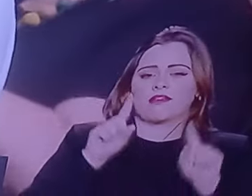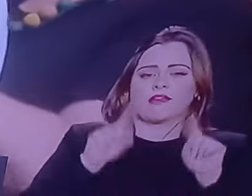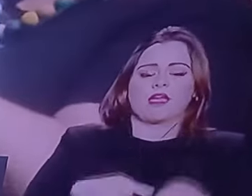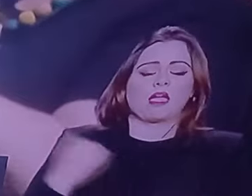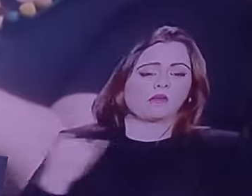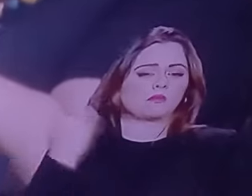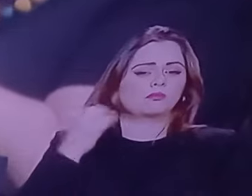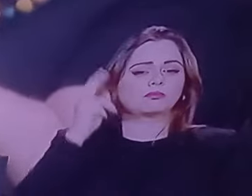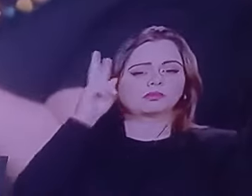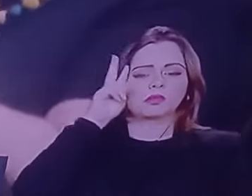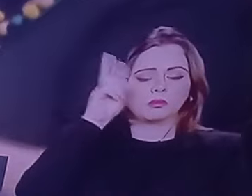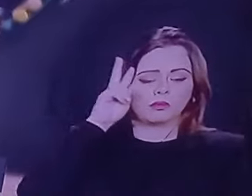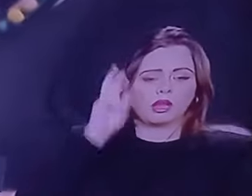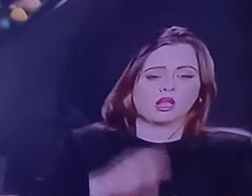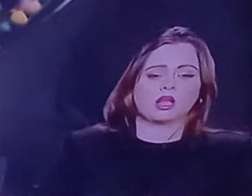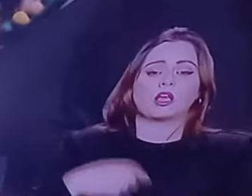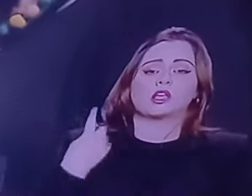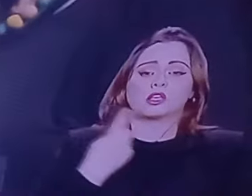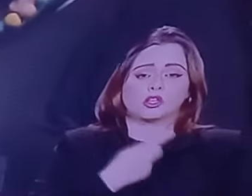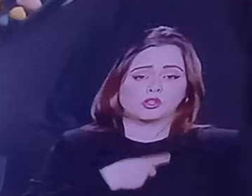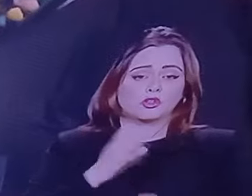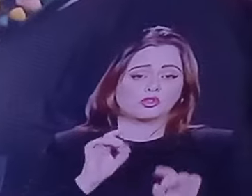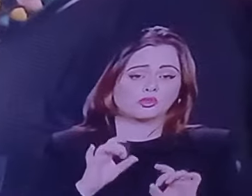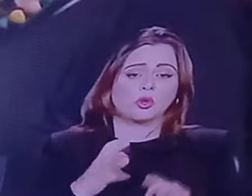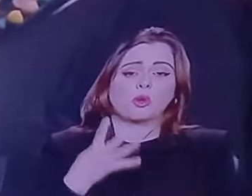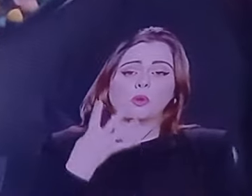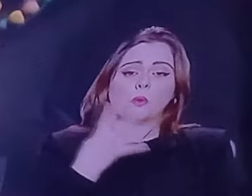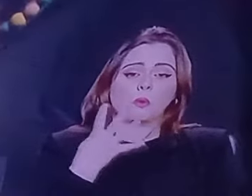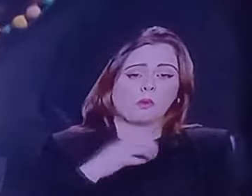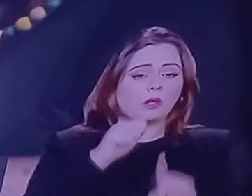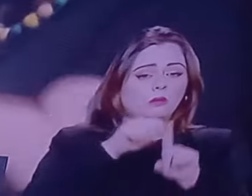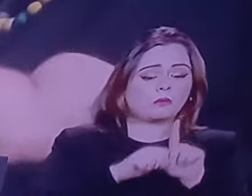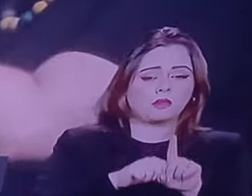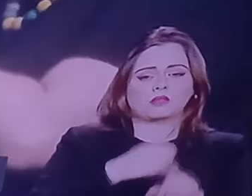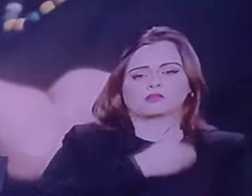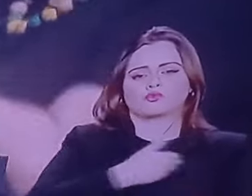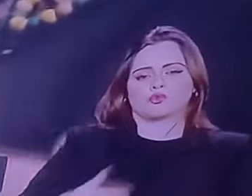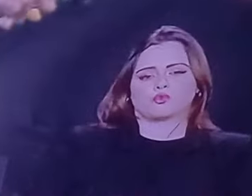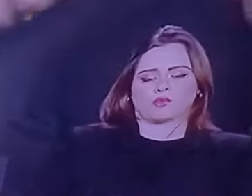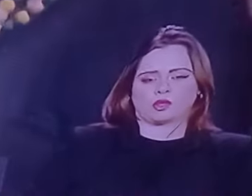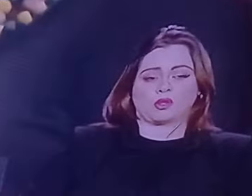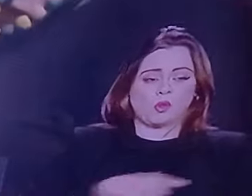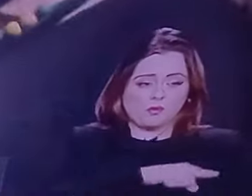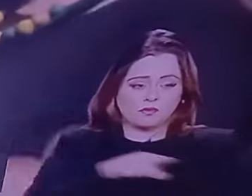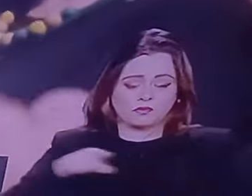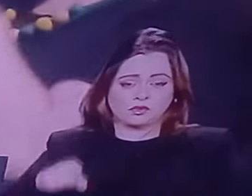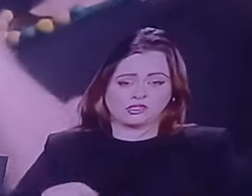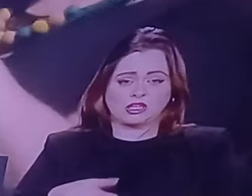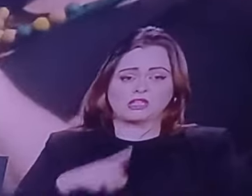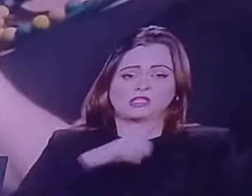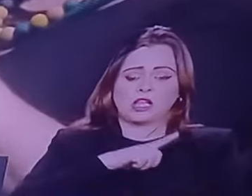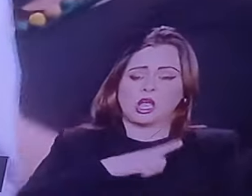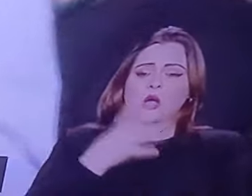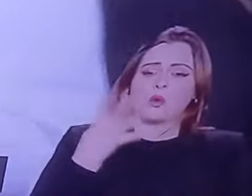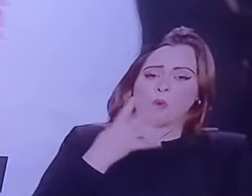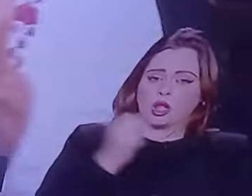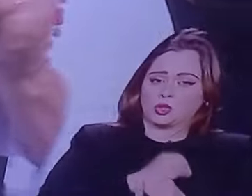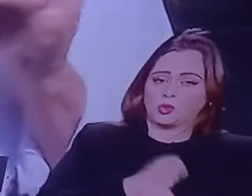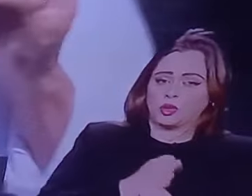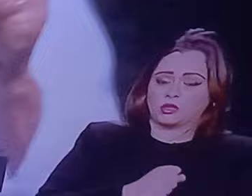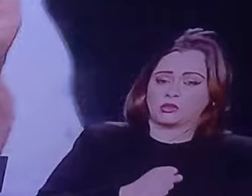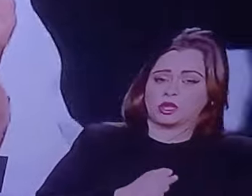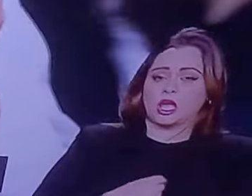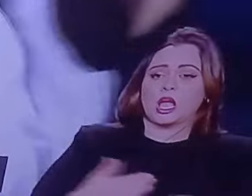importante lembrar que nós estamos apenas há 4 meses no governo. Vocês me deram 4 anos e eu só